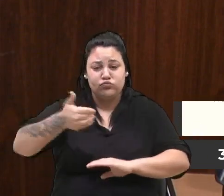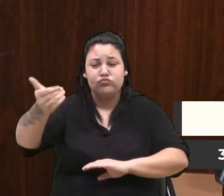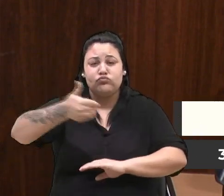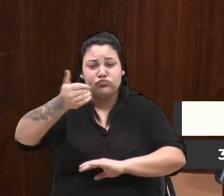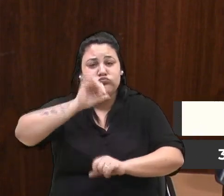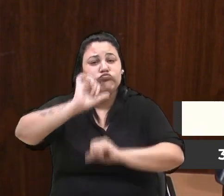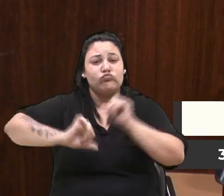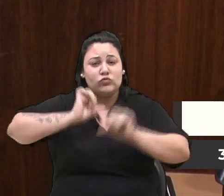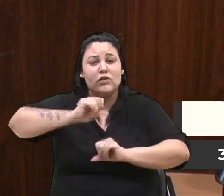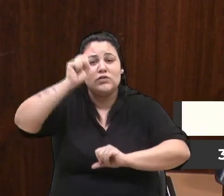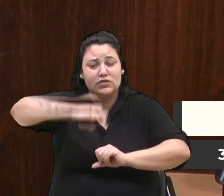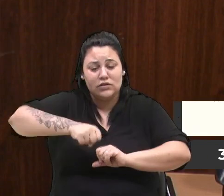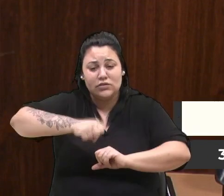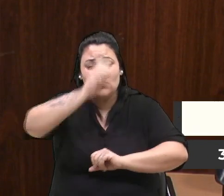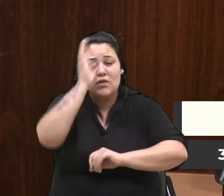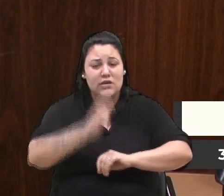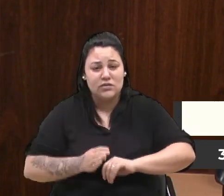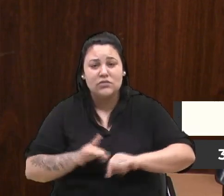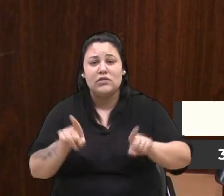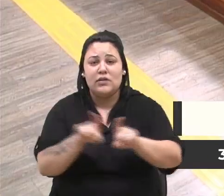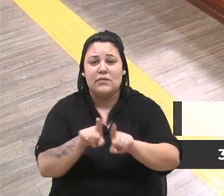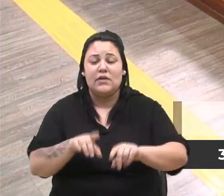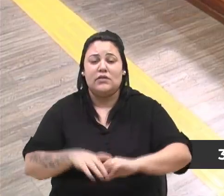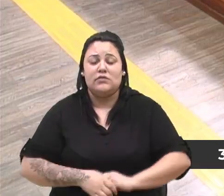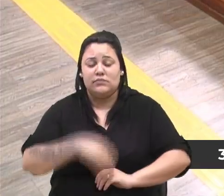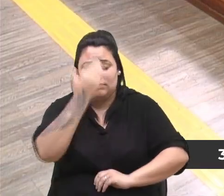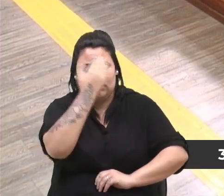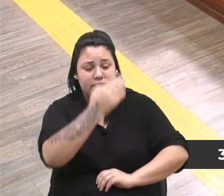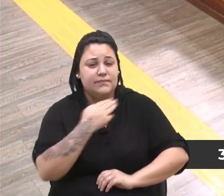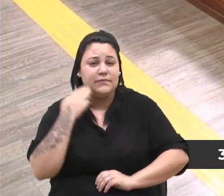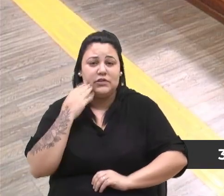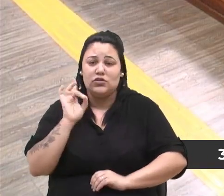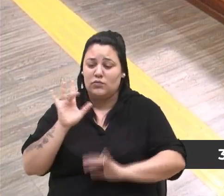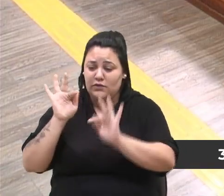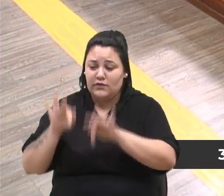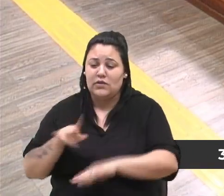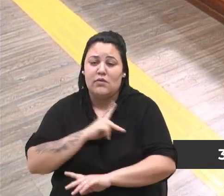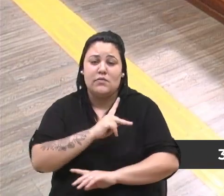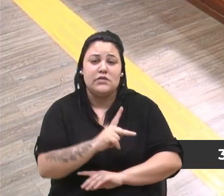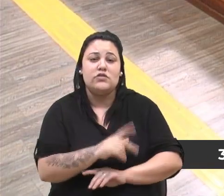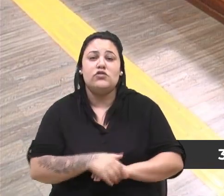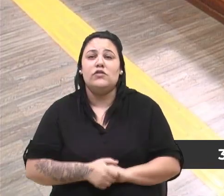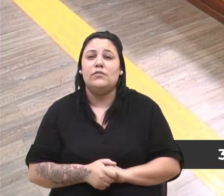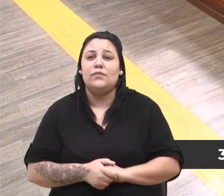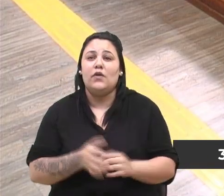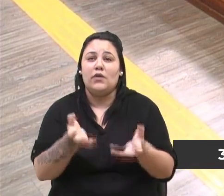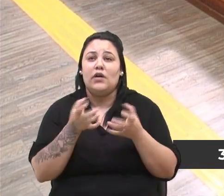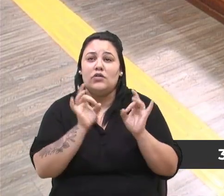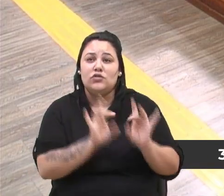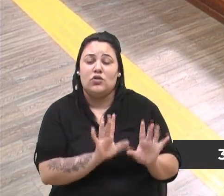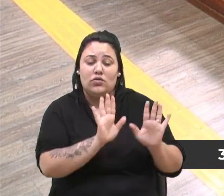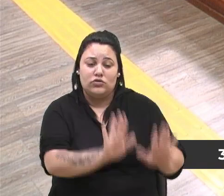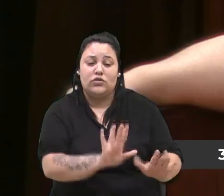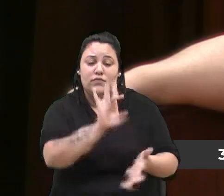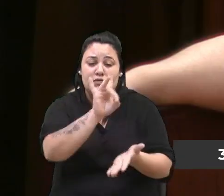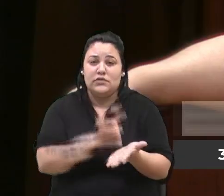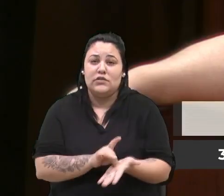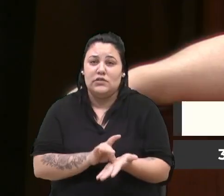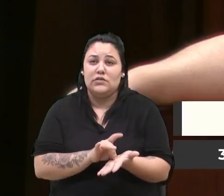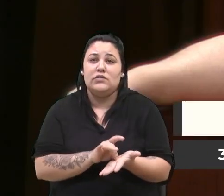mudanças em nível nacional também. Obrigado, vereador, mas só para concluir, senhor presidente, eu quero só deixar registrado esse